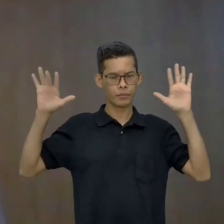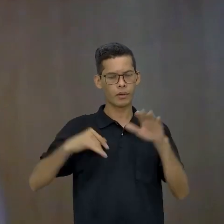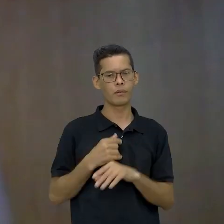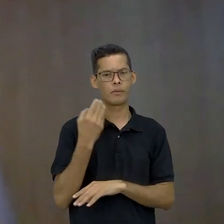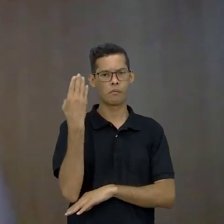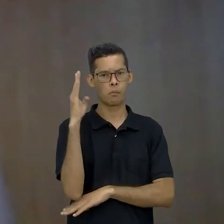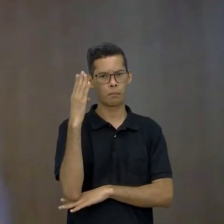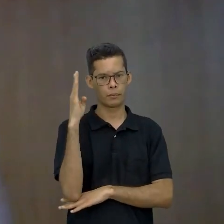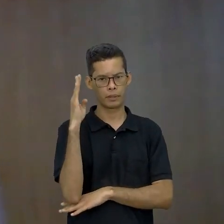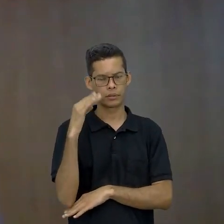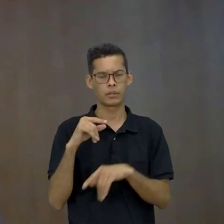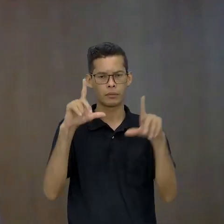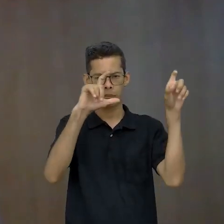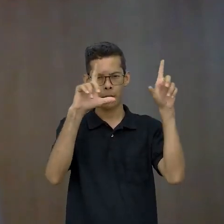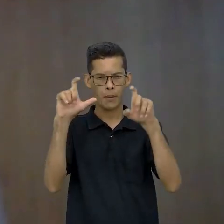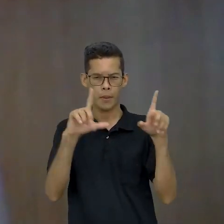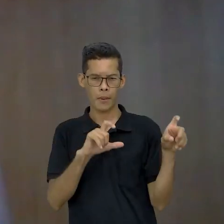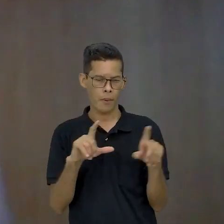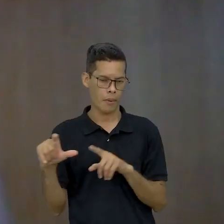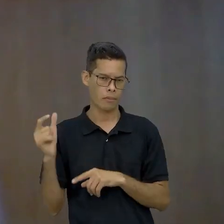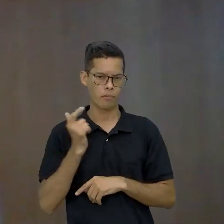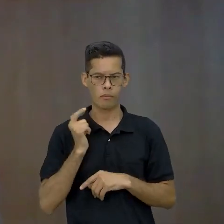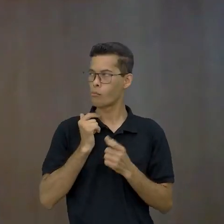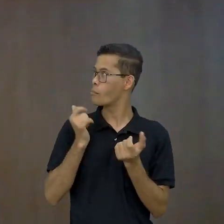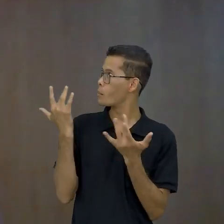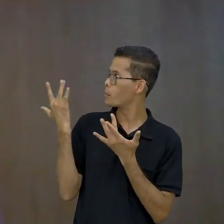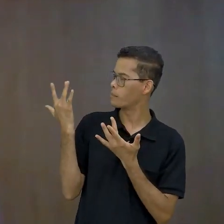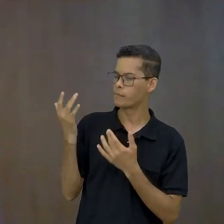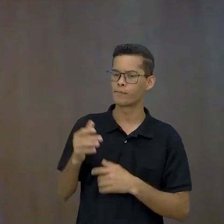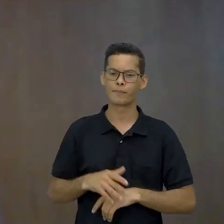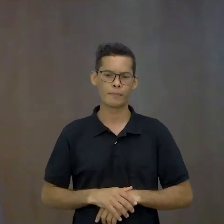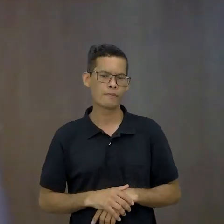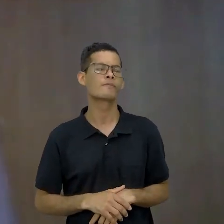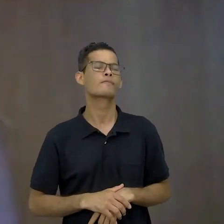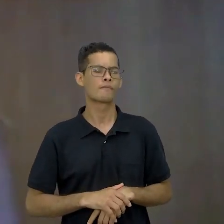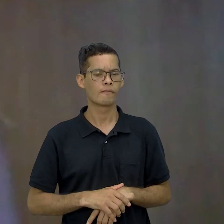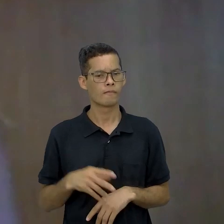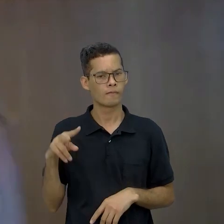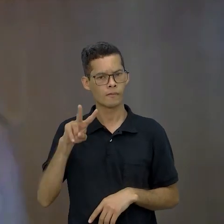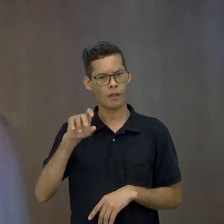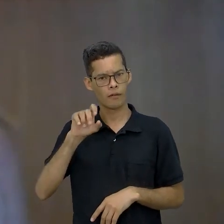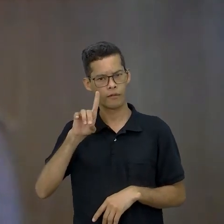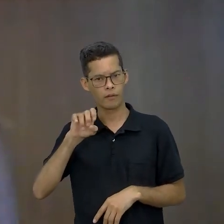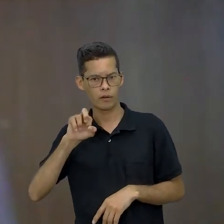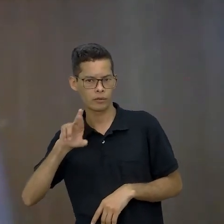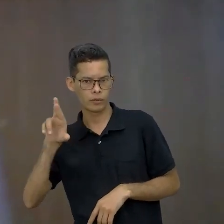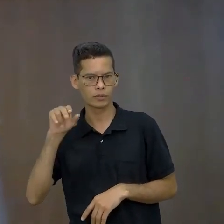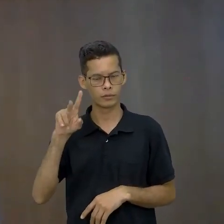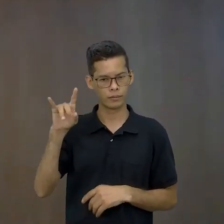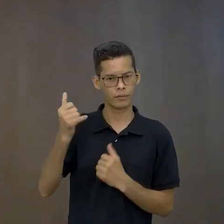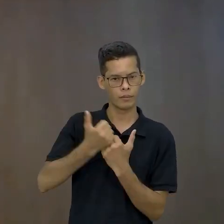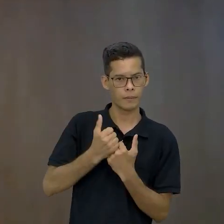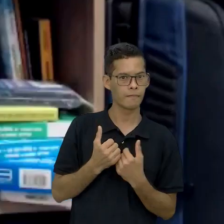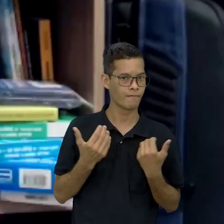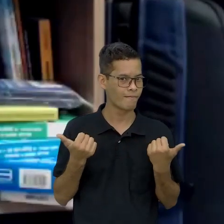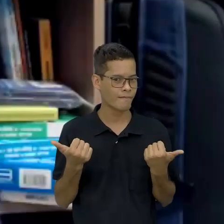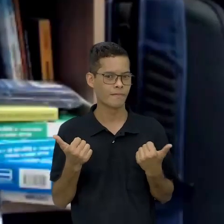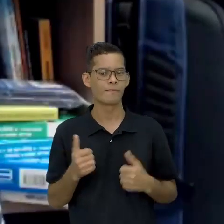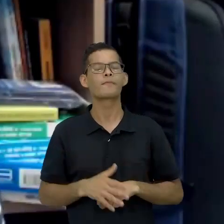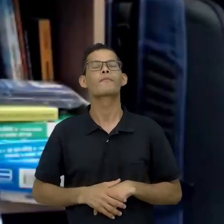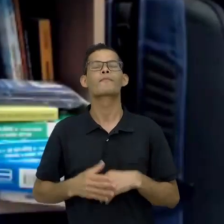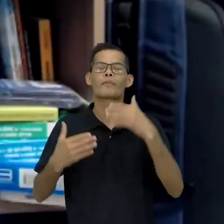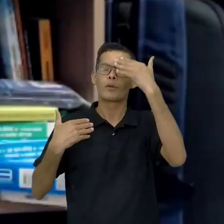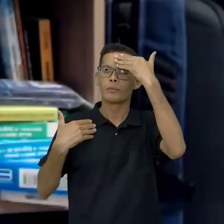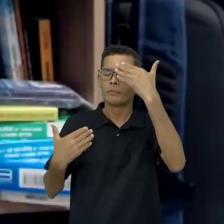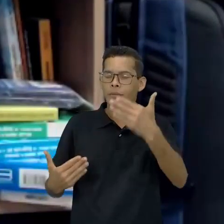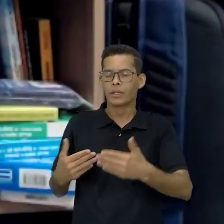madeira com algumas fotos. Então, professor Valdir, é com você para seguirmos a nossa discussão de hoje. Obrigado,